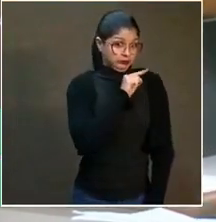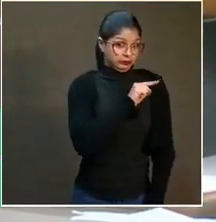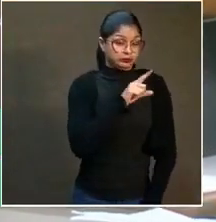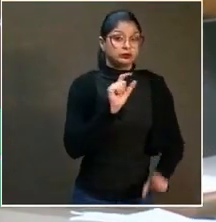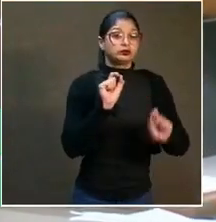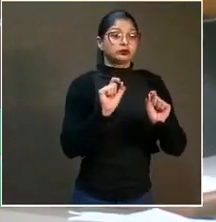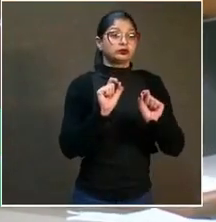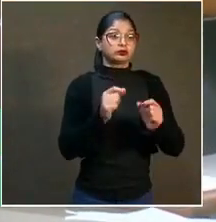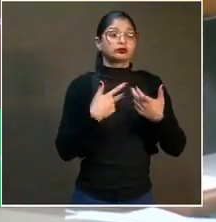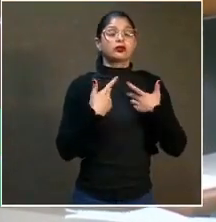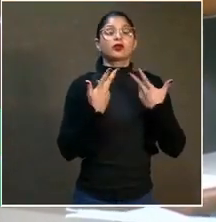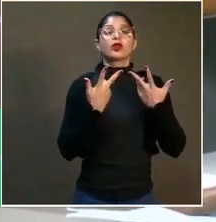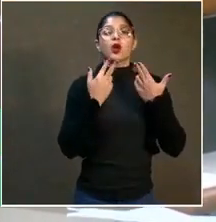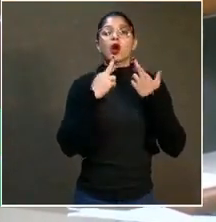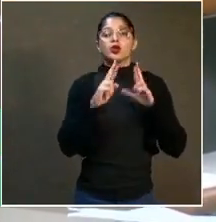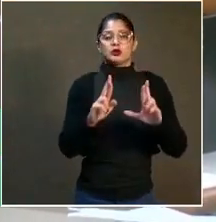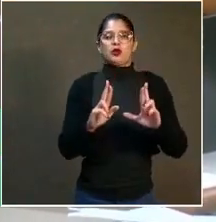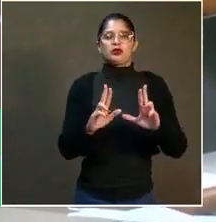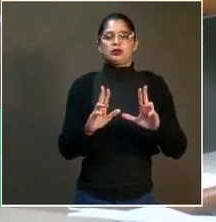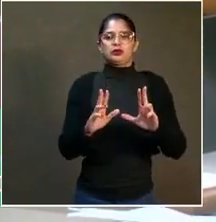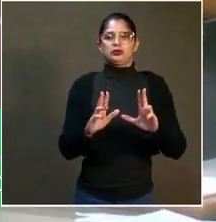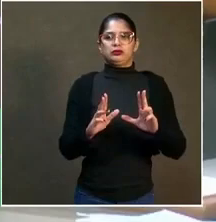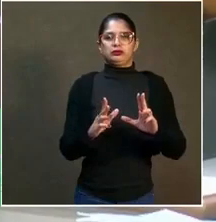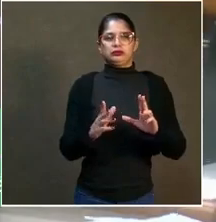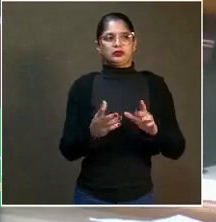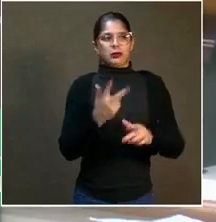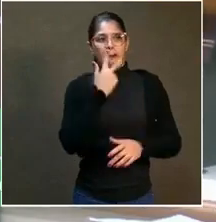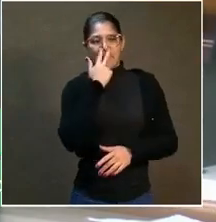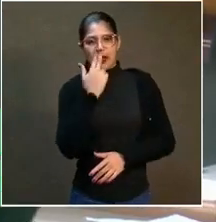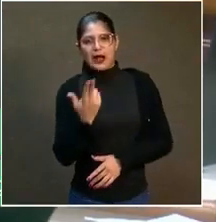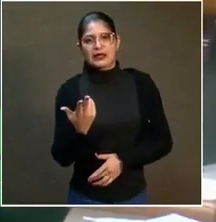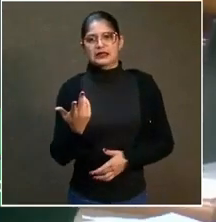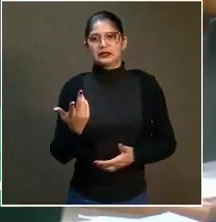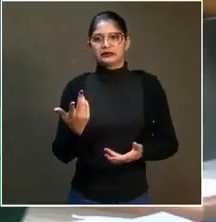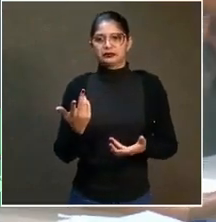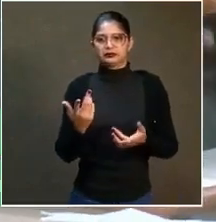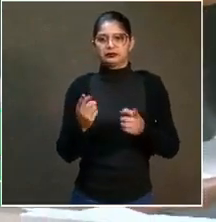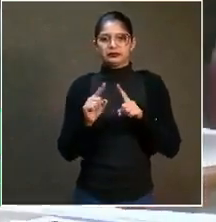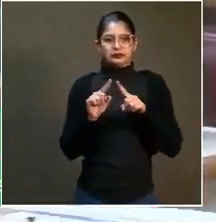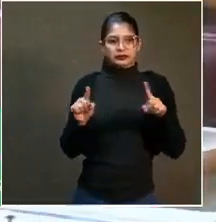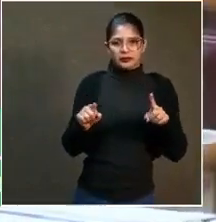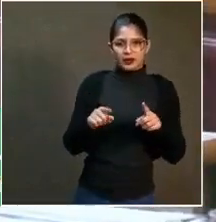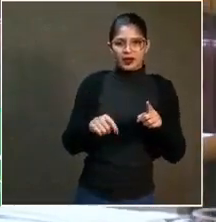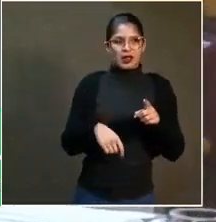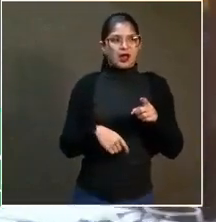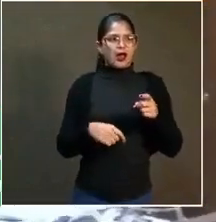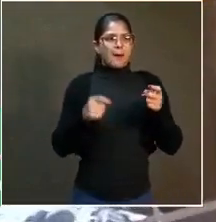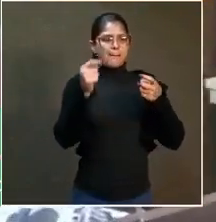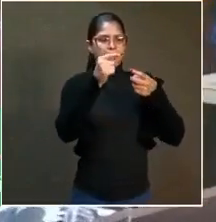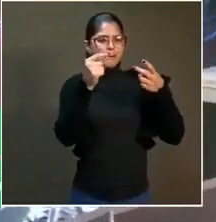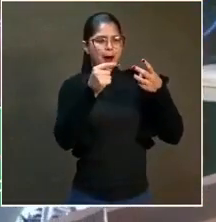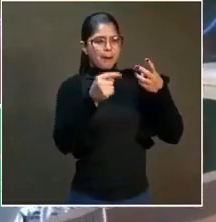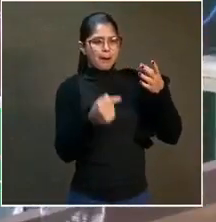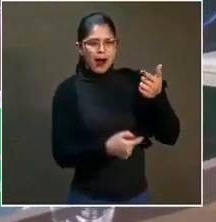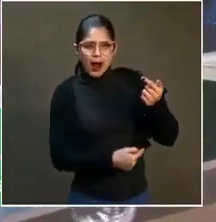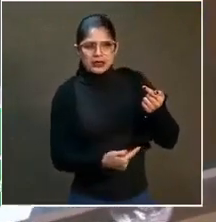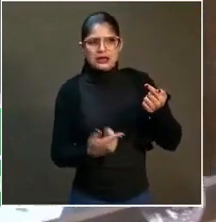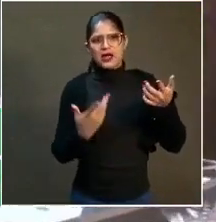O que era para se esperar dele? A traição, ele matou... Não. Estou falando das sete coisas aqui que eu apresentei para